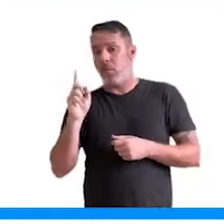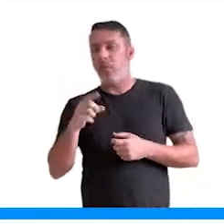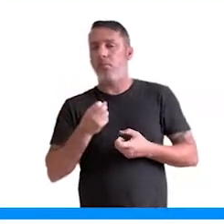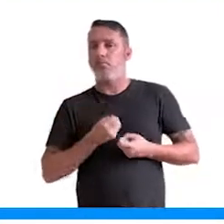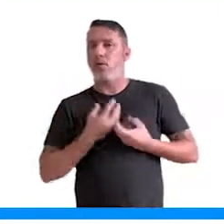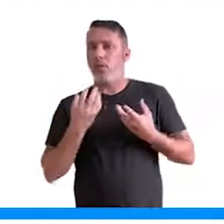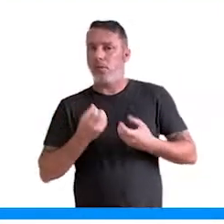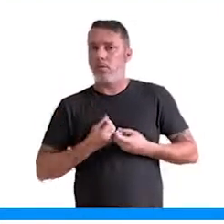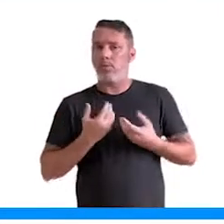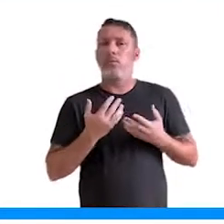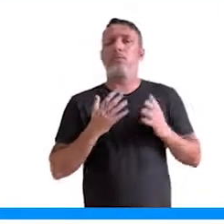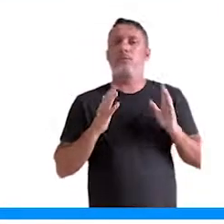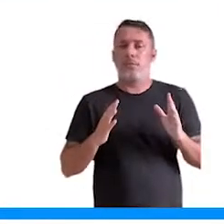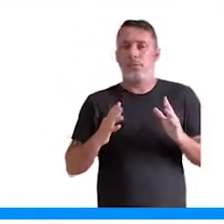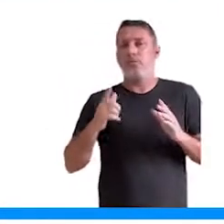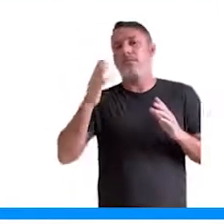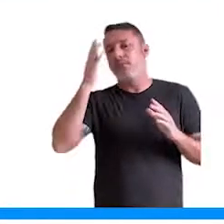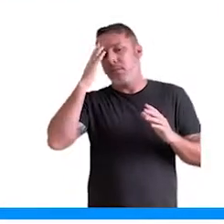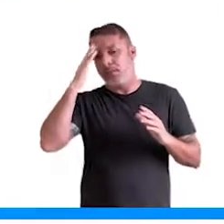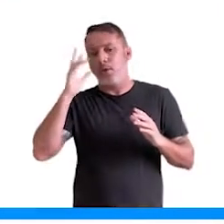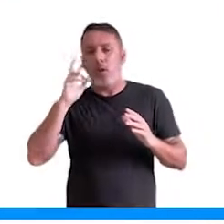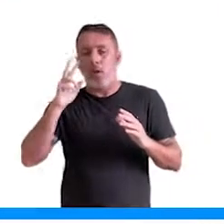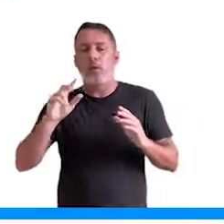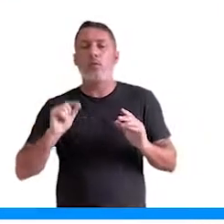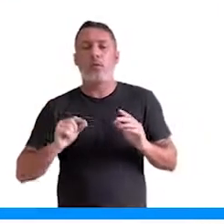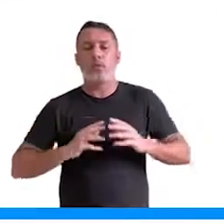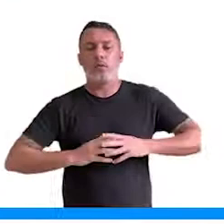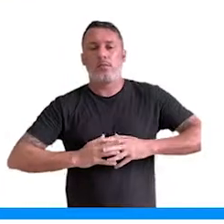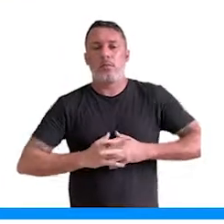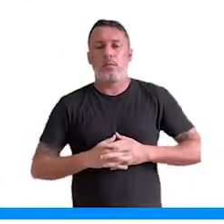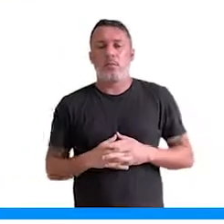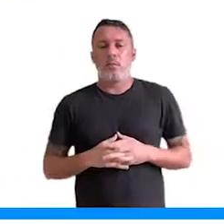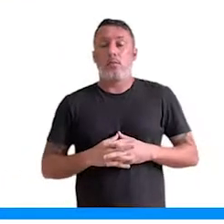um poeminha e nós vamos ver.